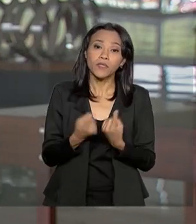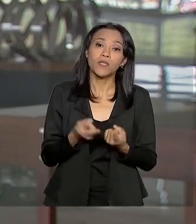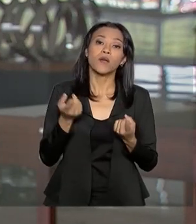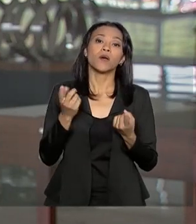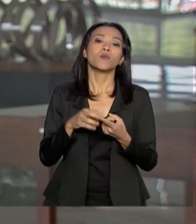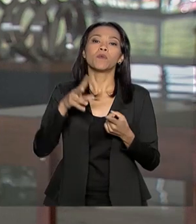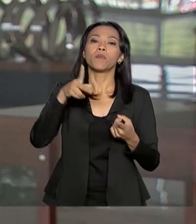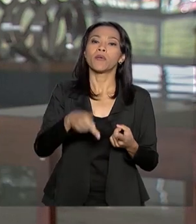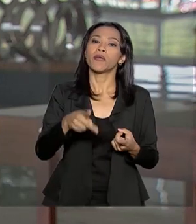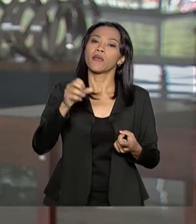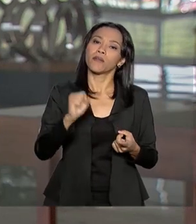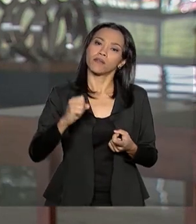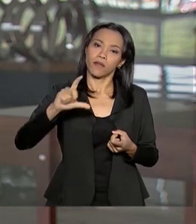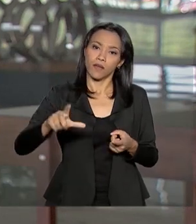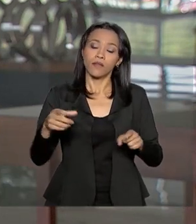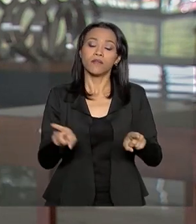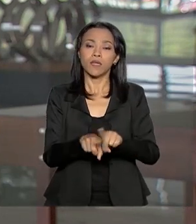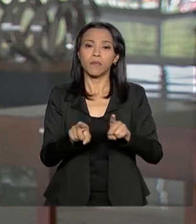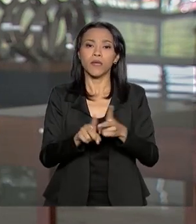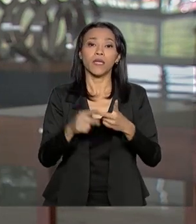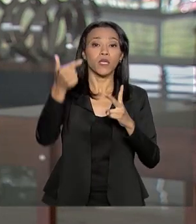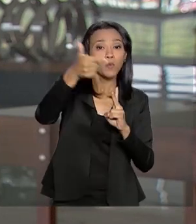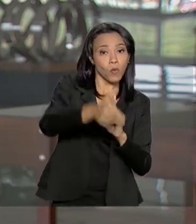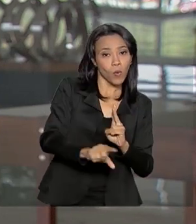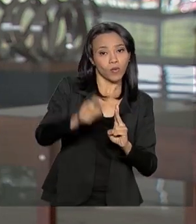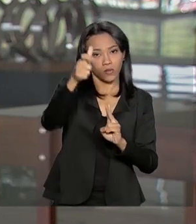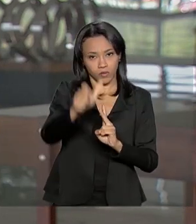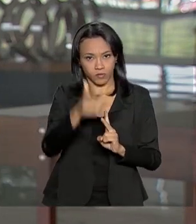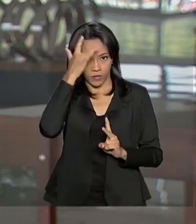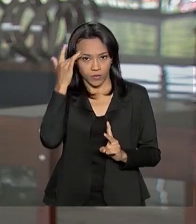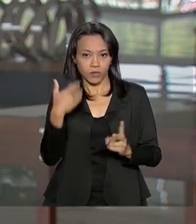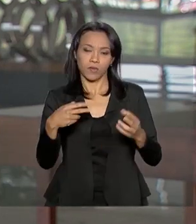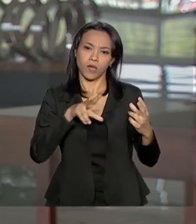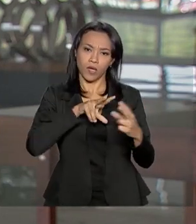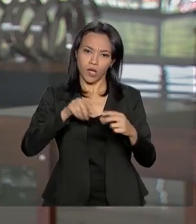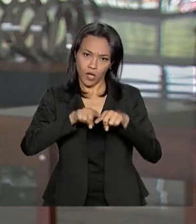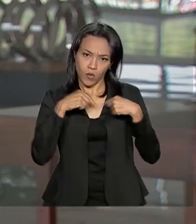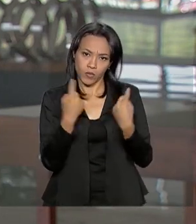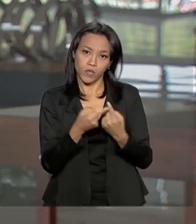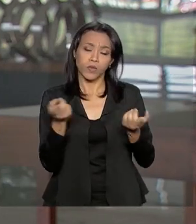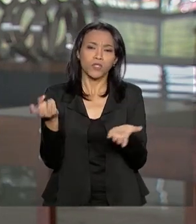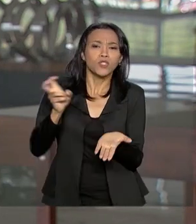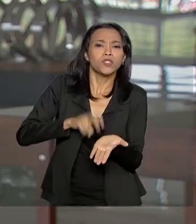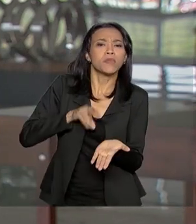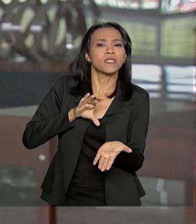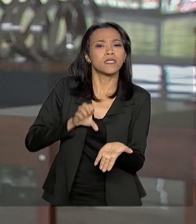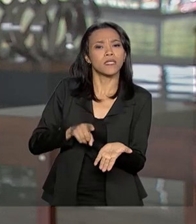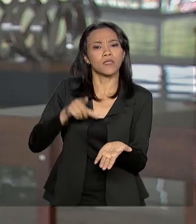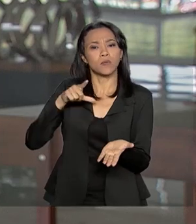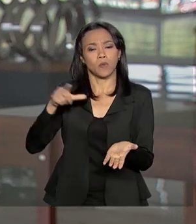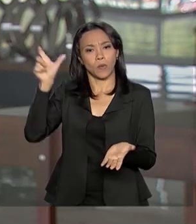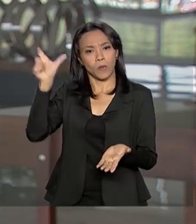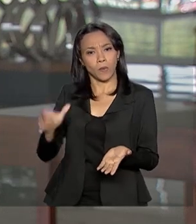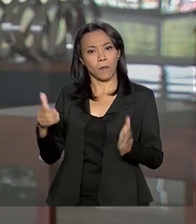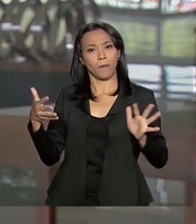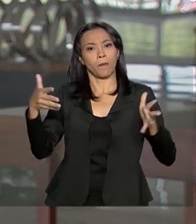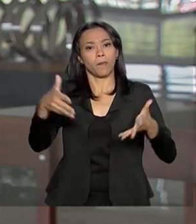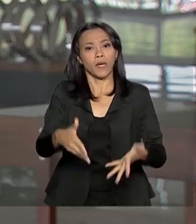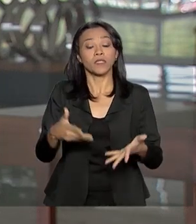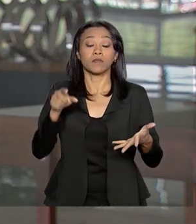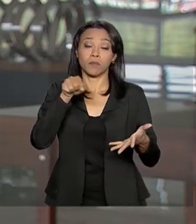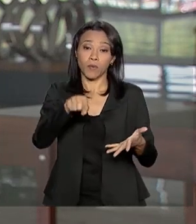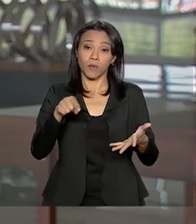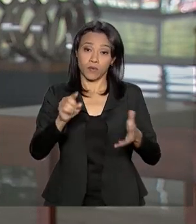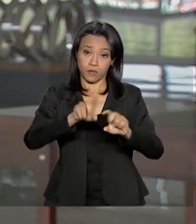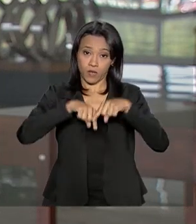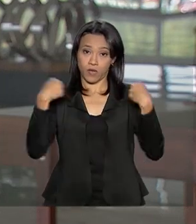com o ministro de minas e energia bento albuquerque mais cedo o presidente participou da reunião do conselho de governo em que participam ele o